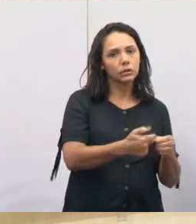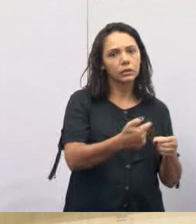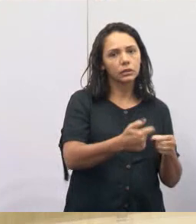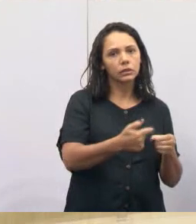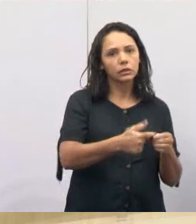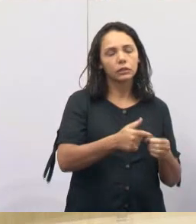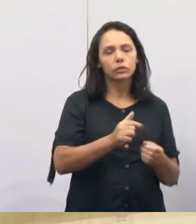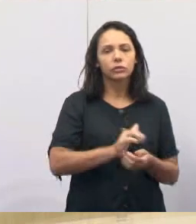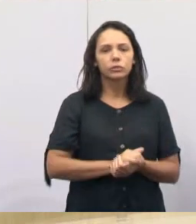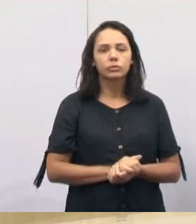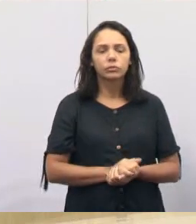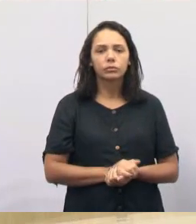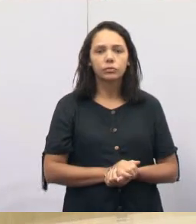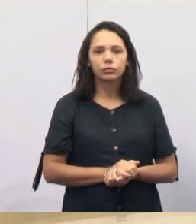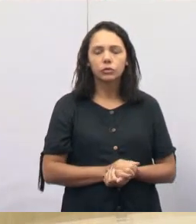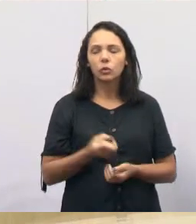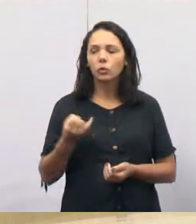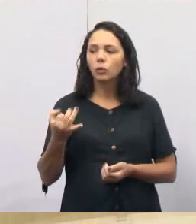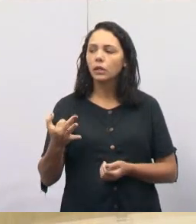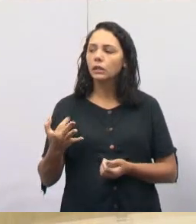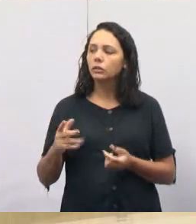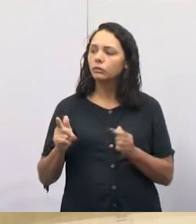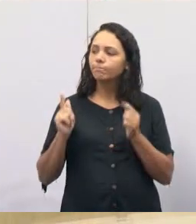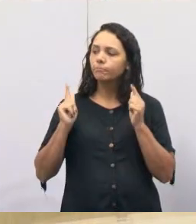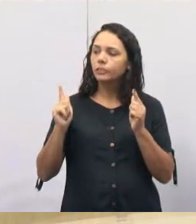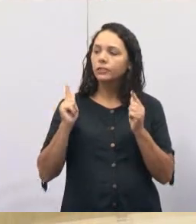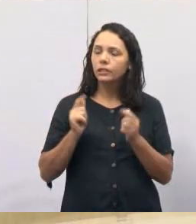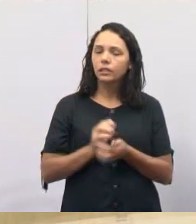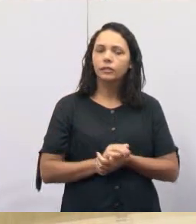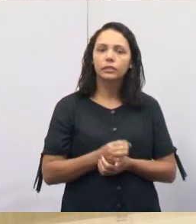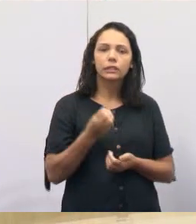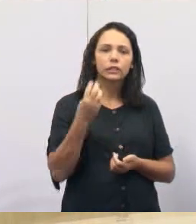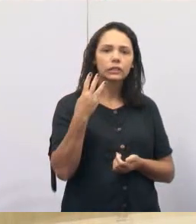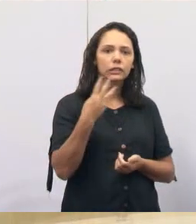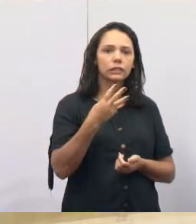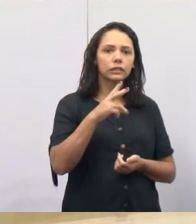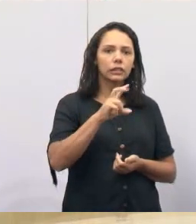Quanto aos de alta complexidade,